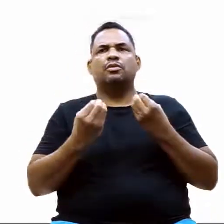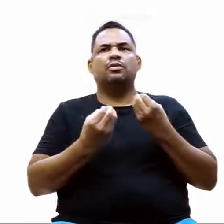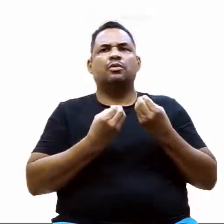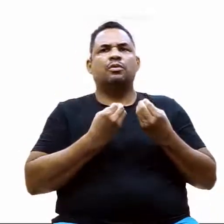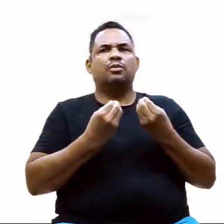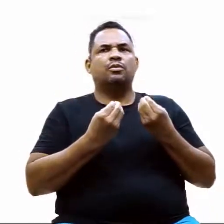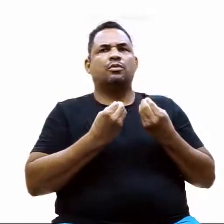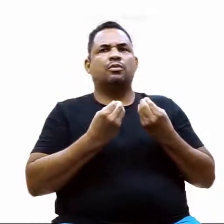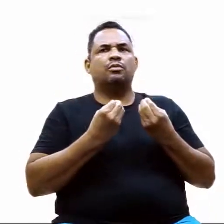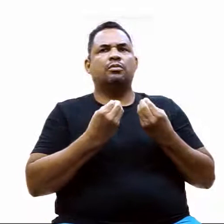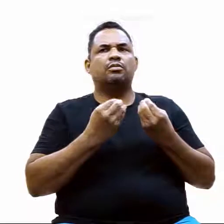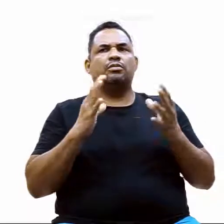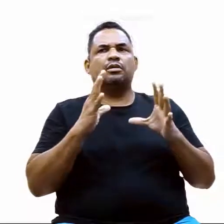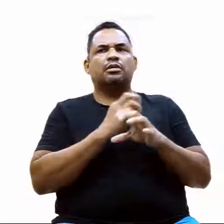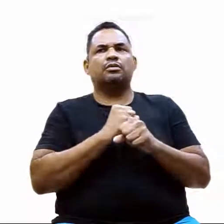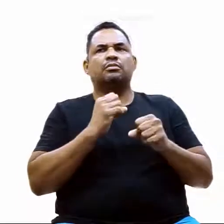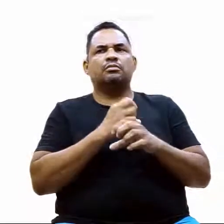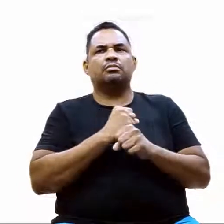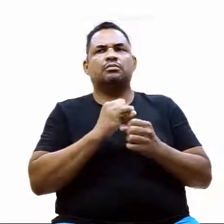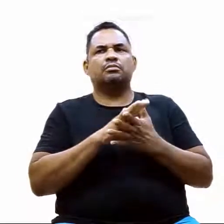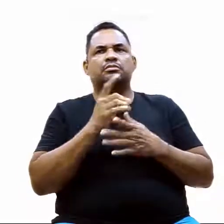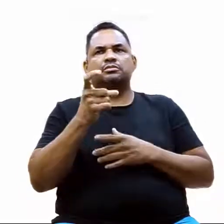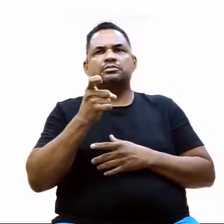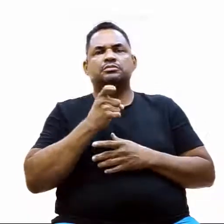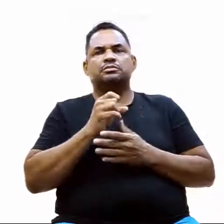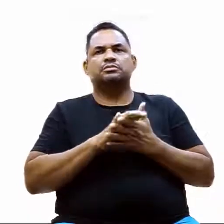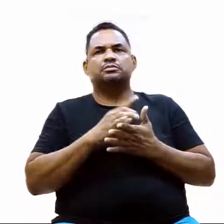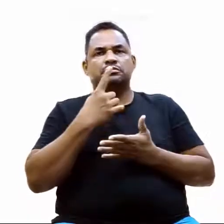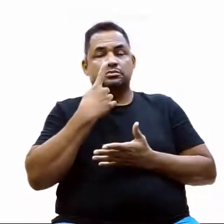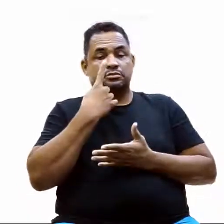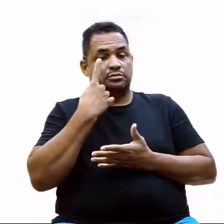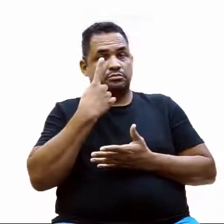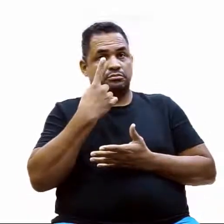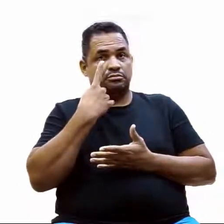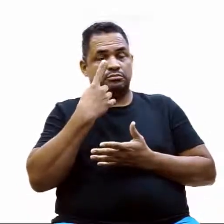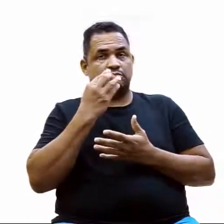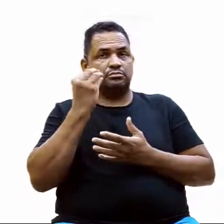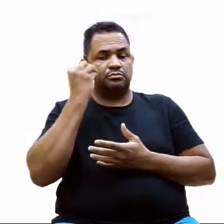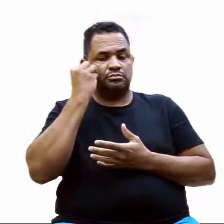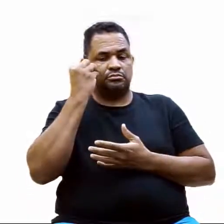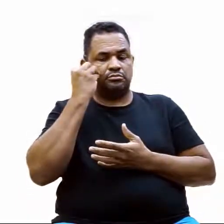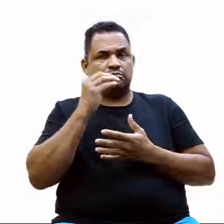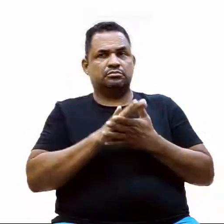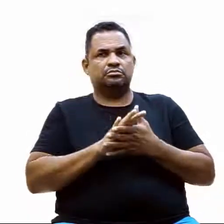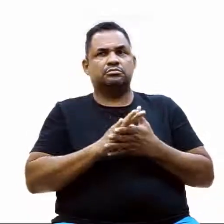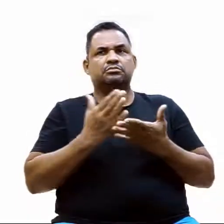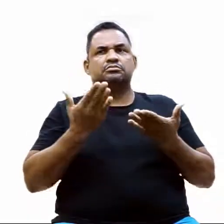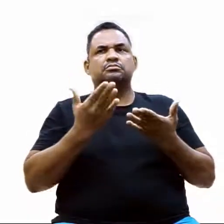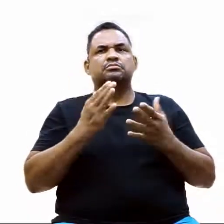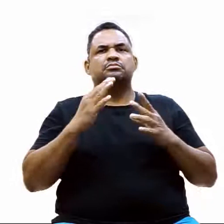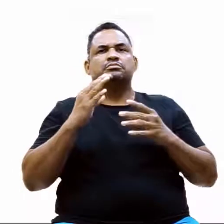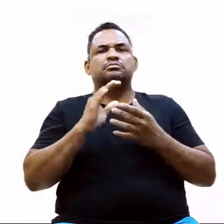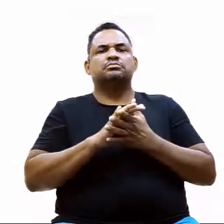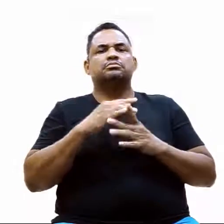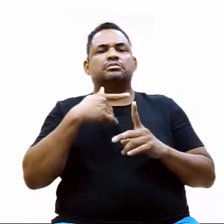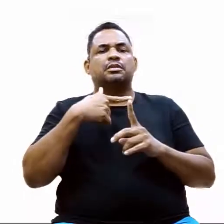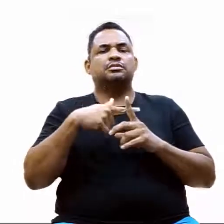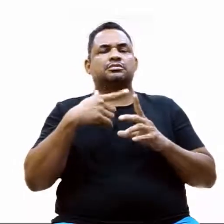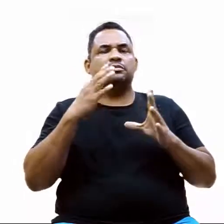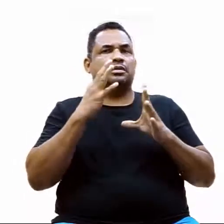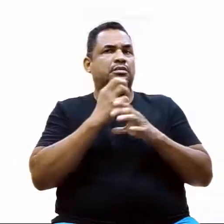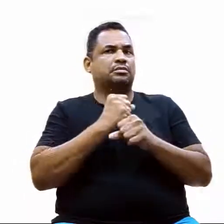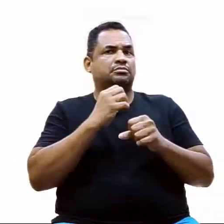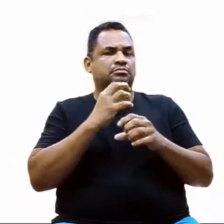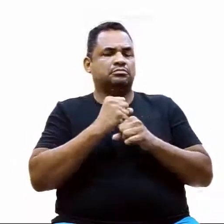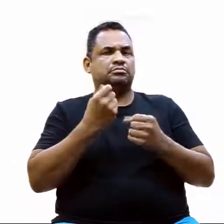o X? Vocês viram pelos experimentos, pela teoria, que a soma, digamos, da massa do reagente